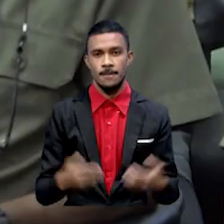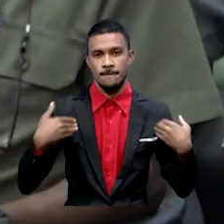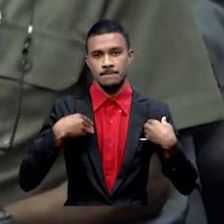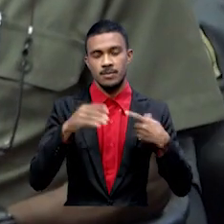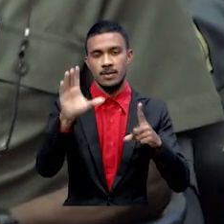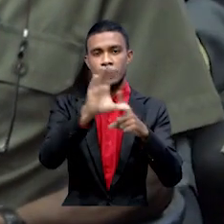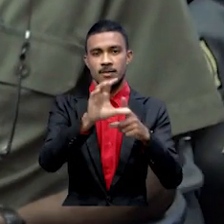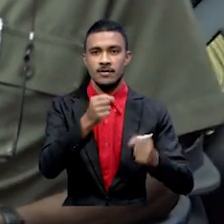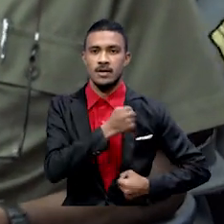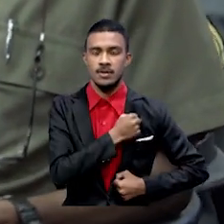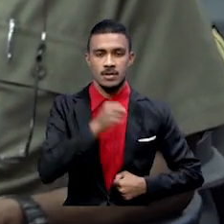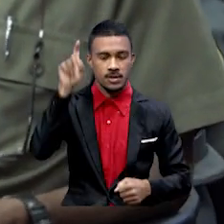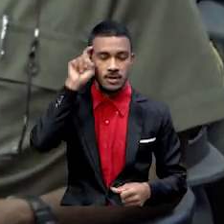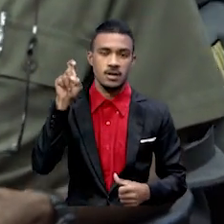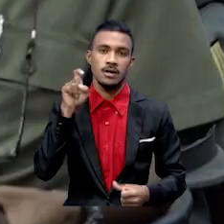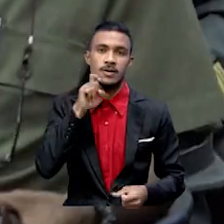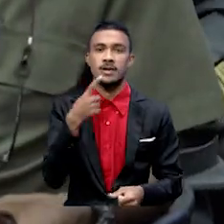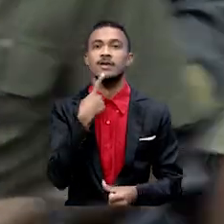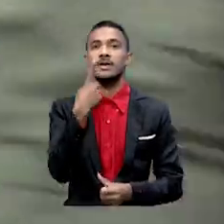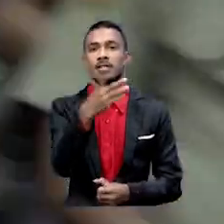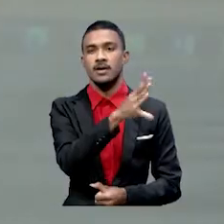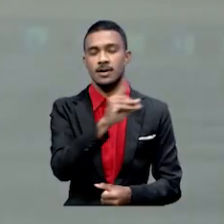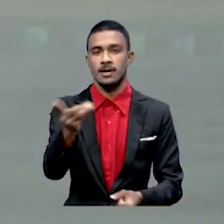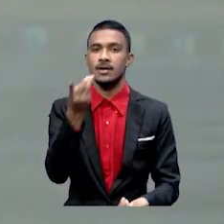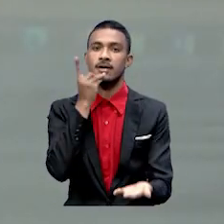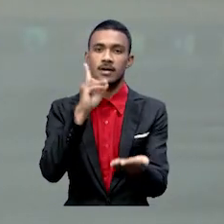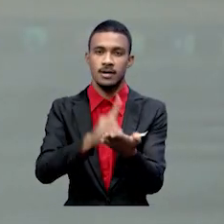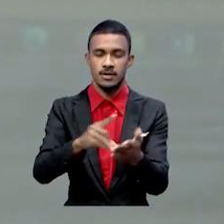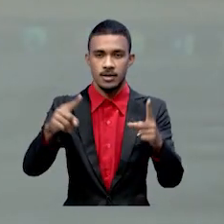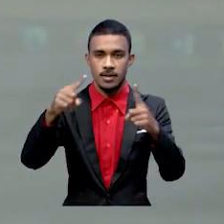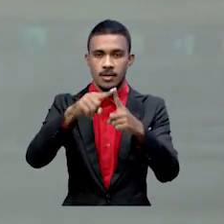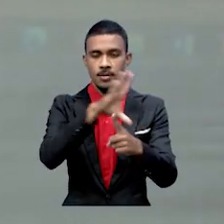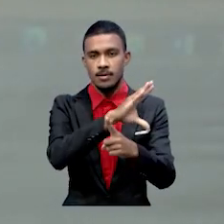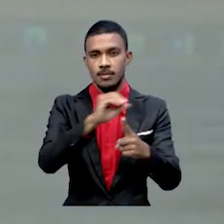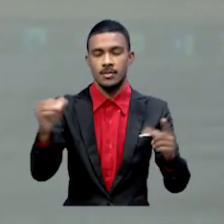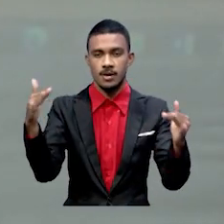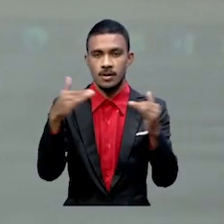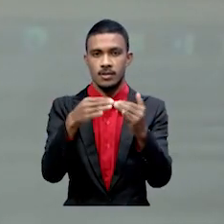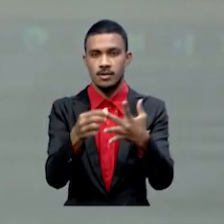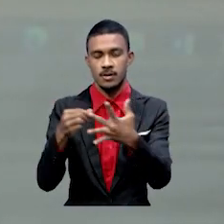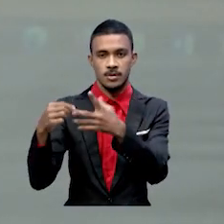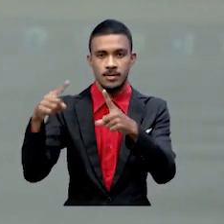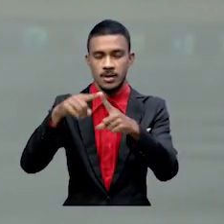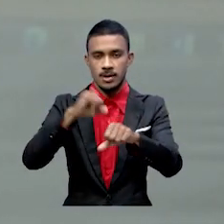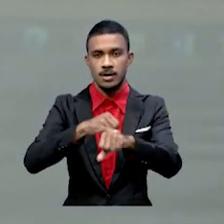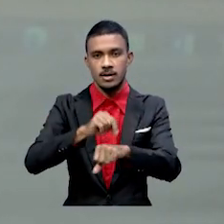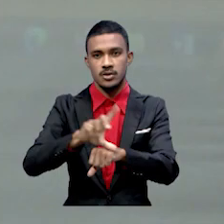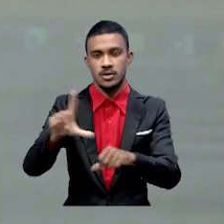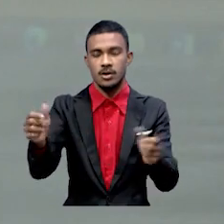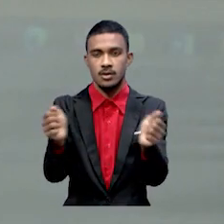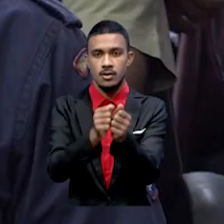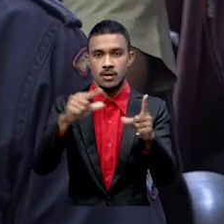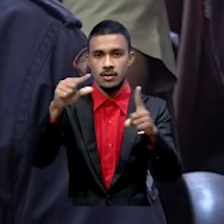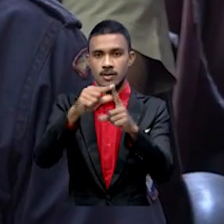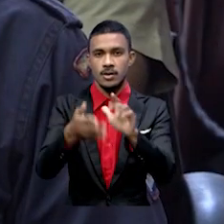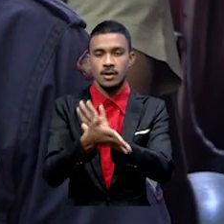Seife Falentil, Cairala Sana Guzmão, ratou na minha declaração o enriquecer orador principal e a conferência internacional, o tema,